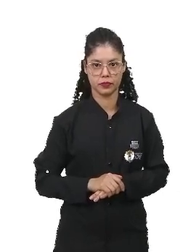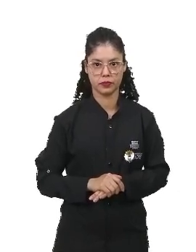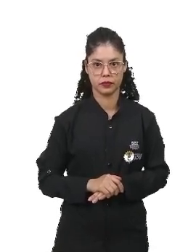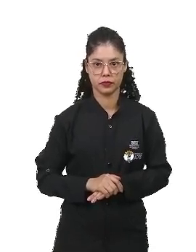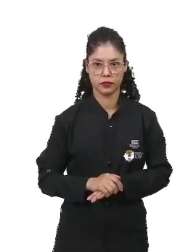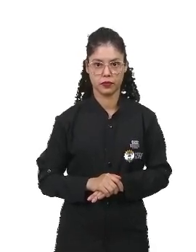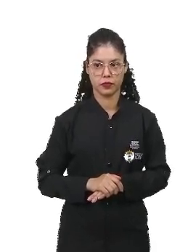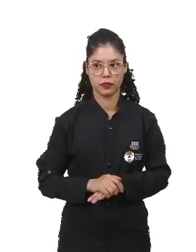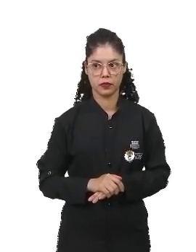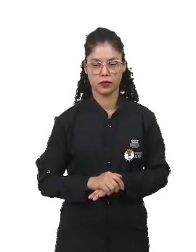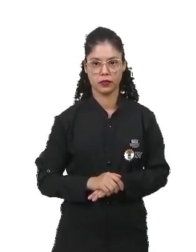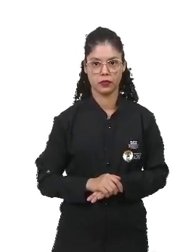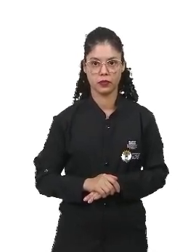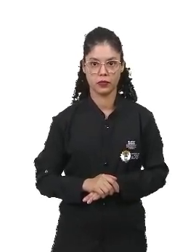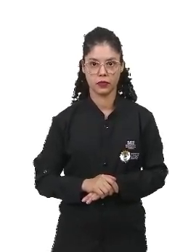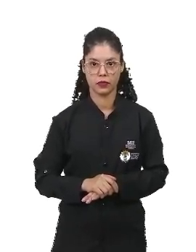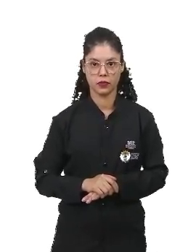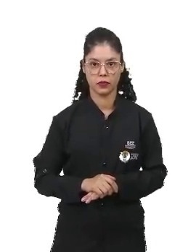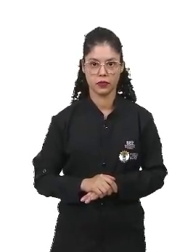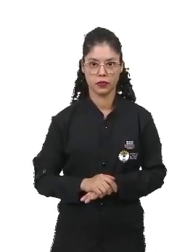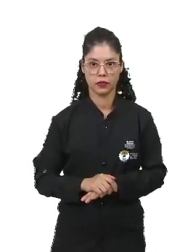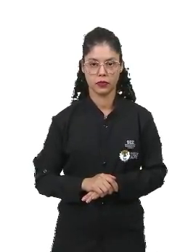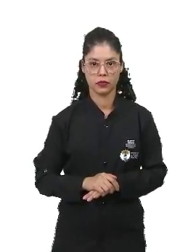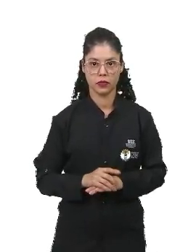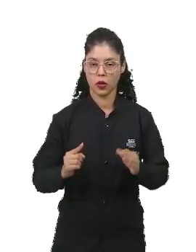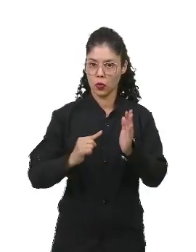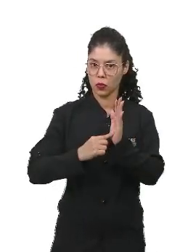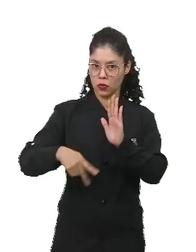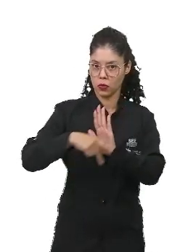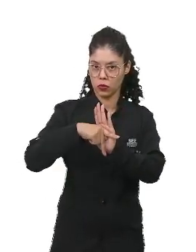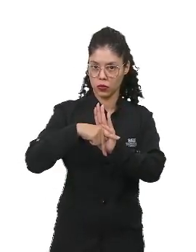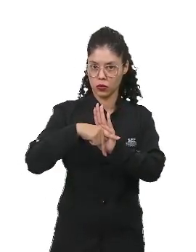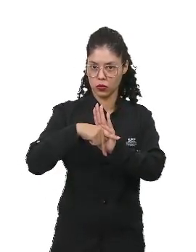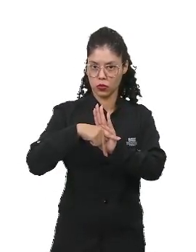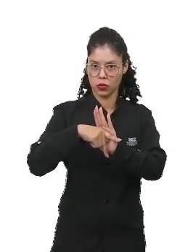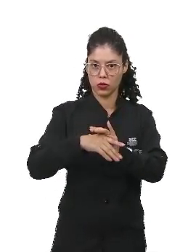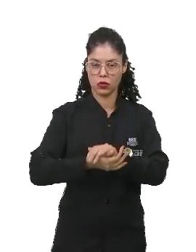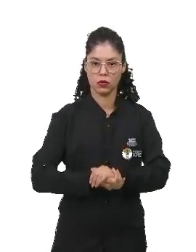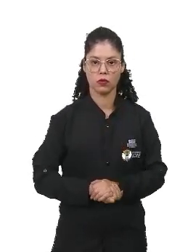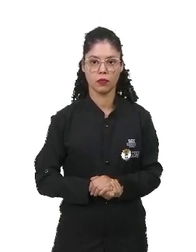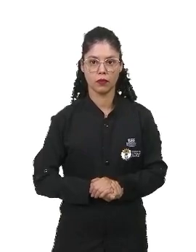A, B, C e um ponto fixo.